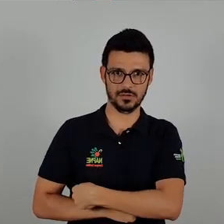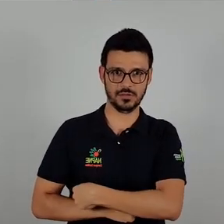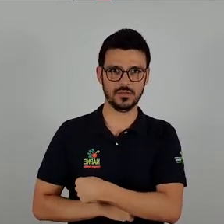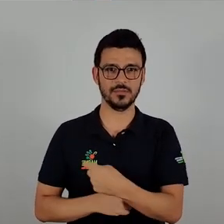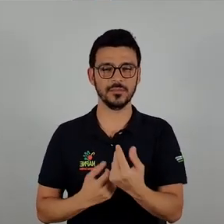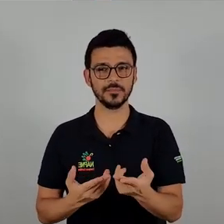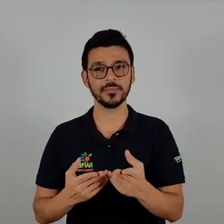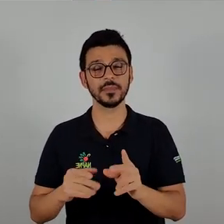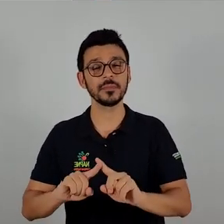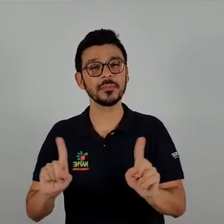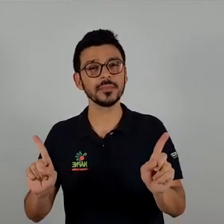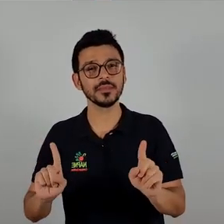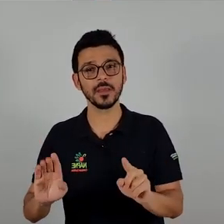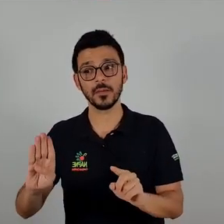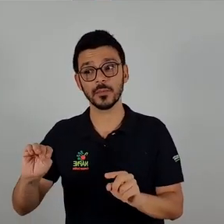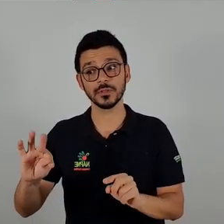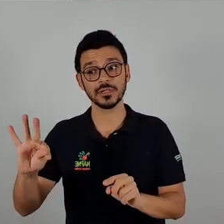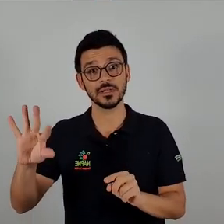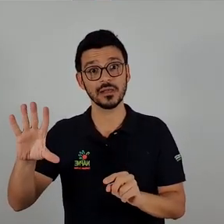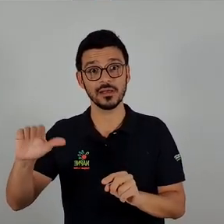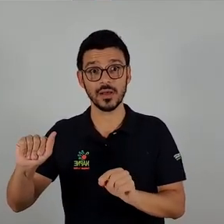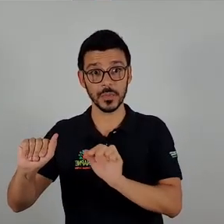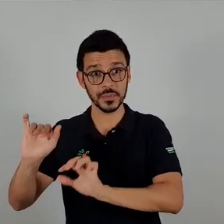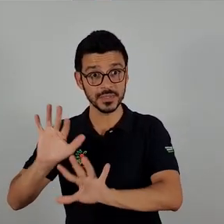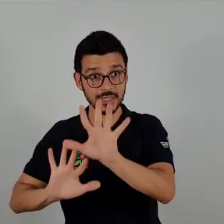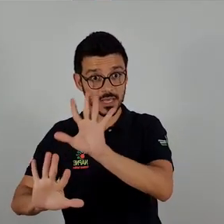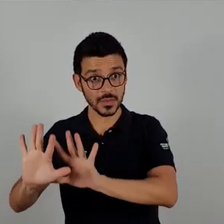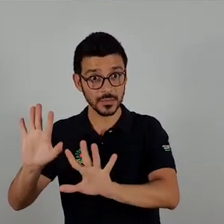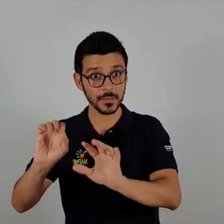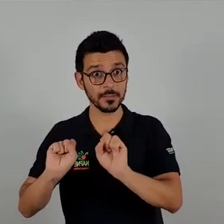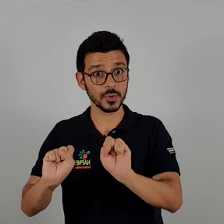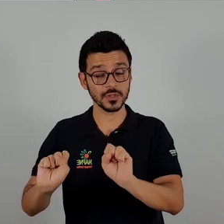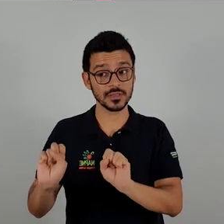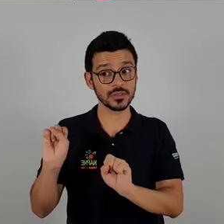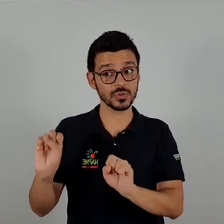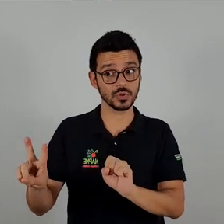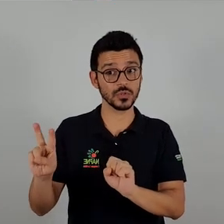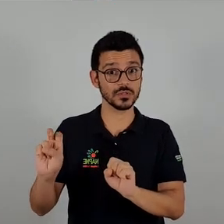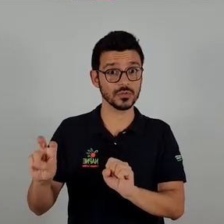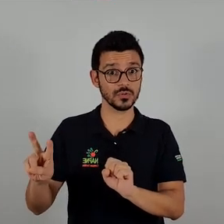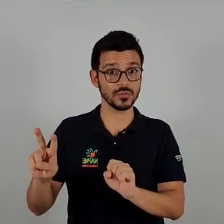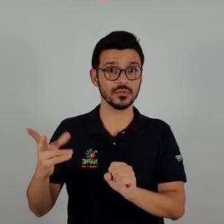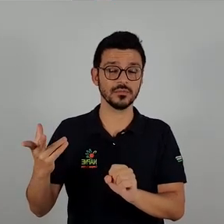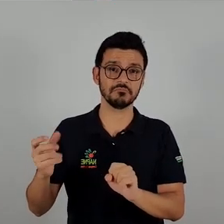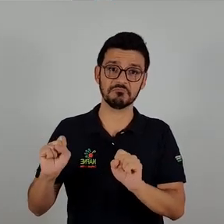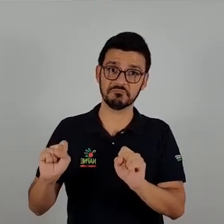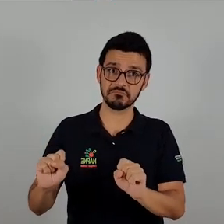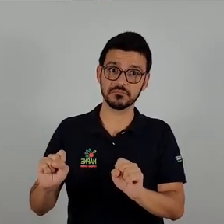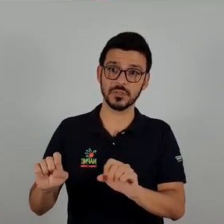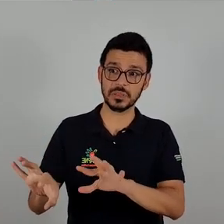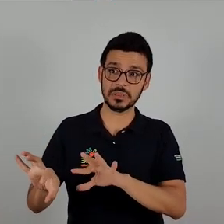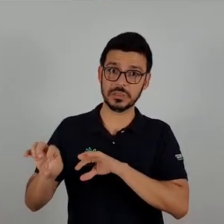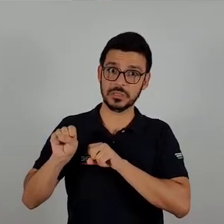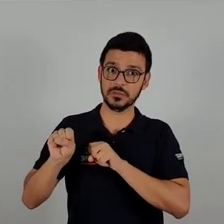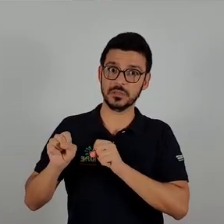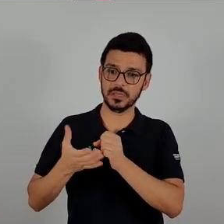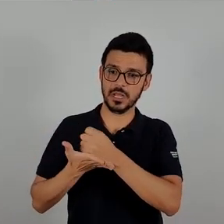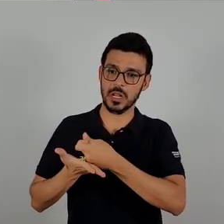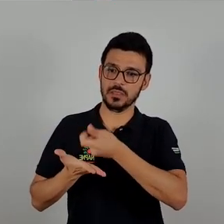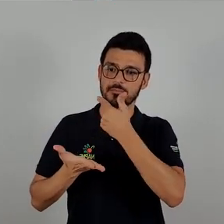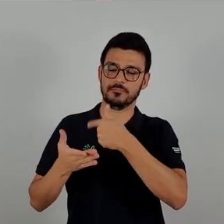Ela tem uma relativa ação mais lenta, mas não lenta na atuação da cura do processo, e sim lenta no processo de adequar